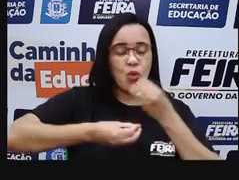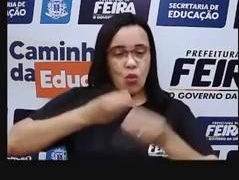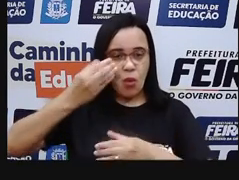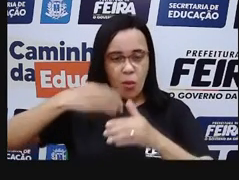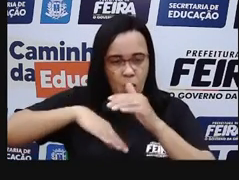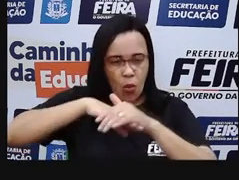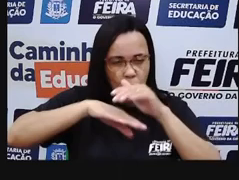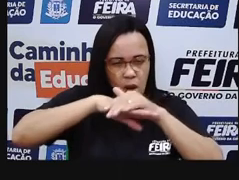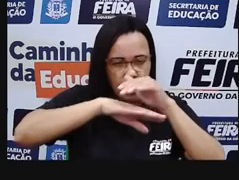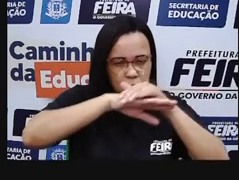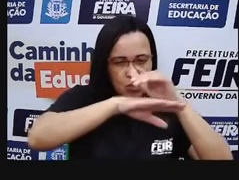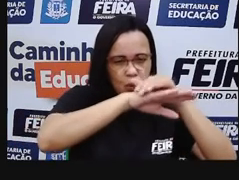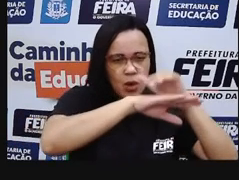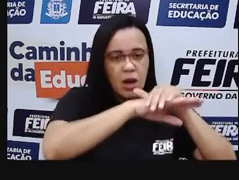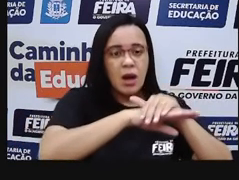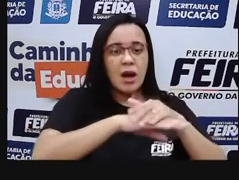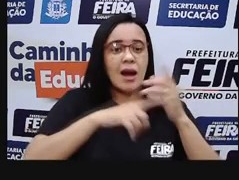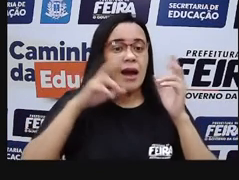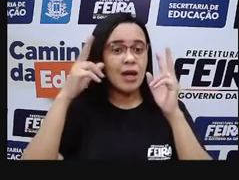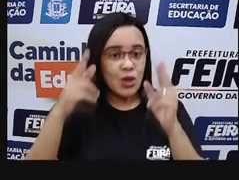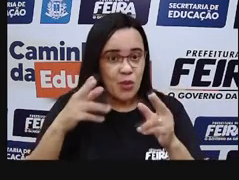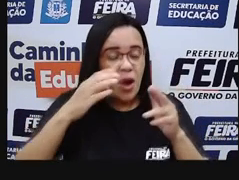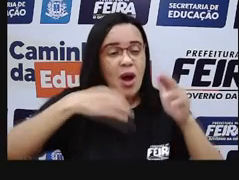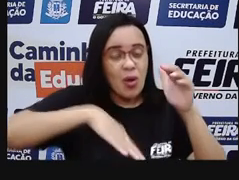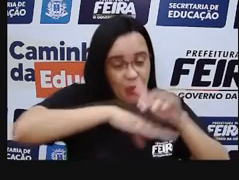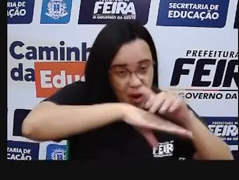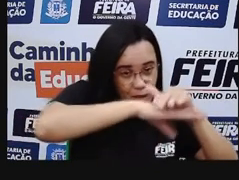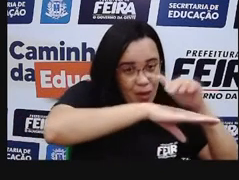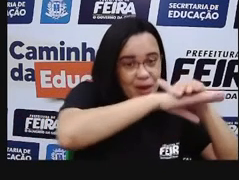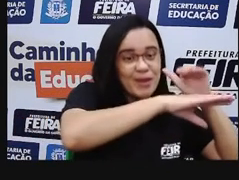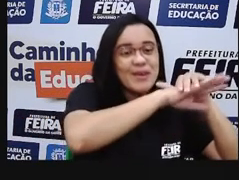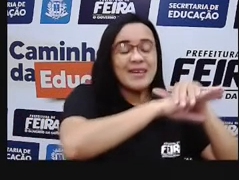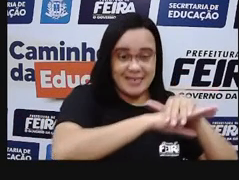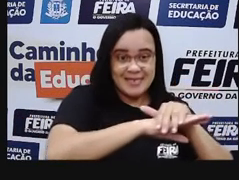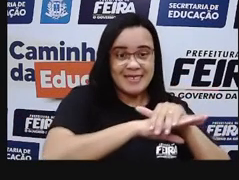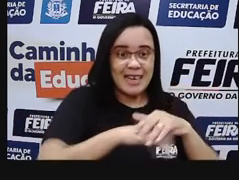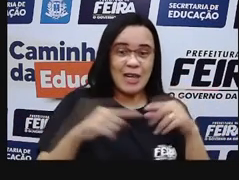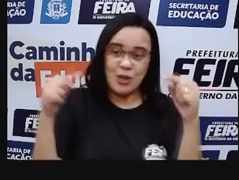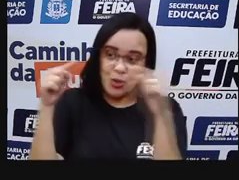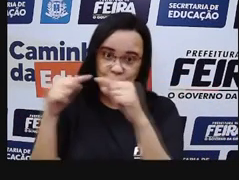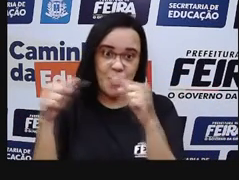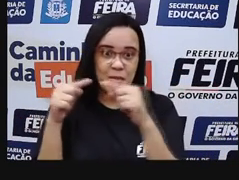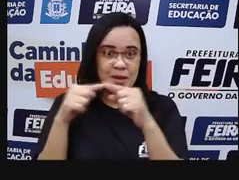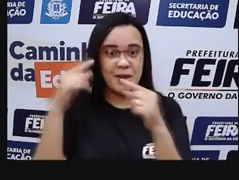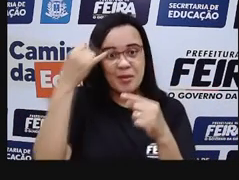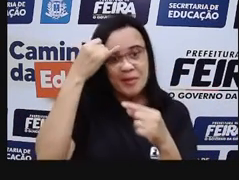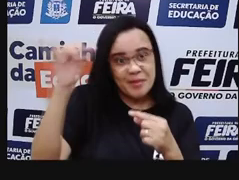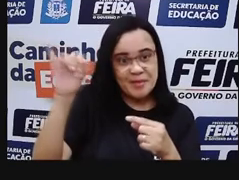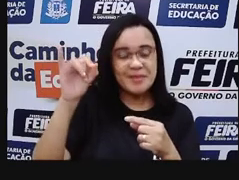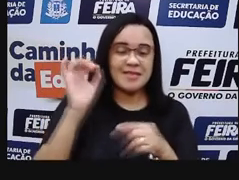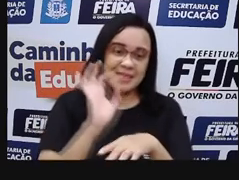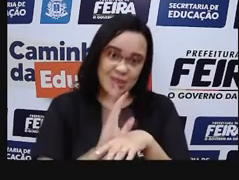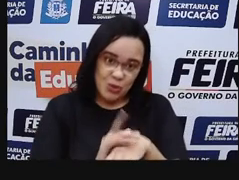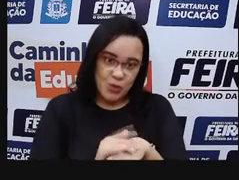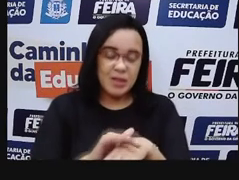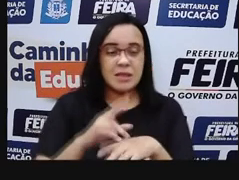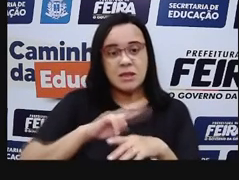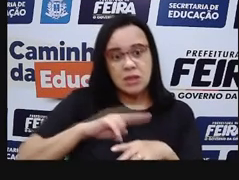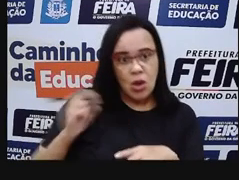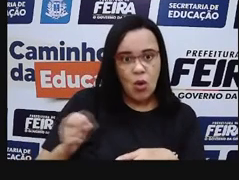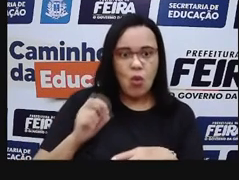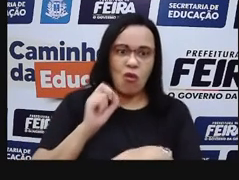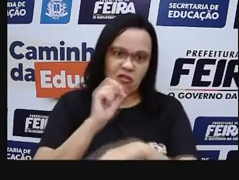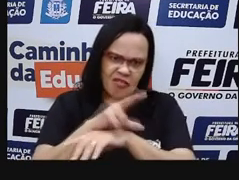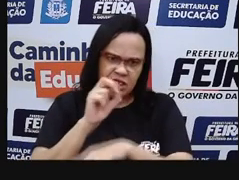armazenadas ideia né de que eu te coloco para o sol não é para esse microrganismo então quando eu